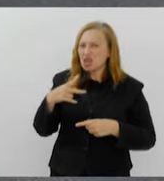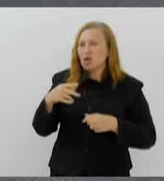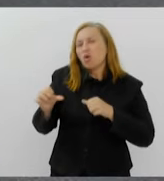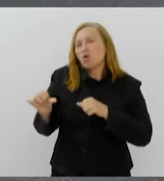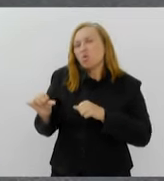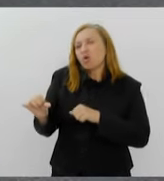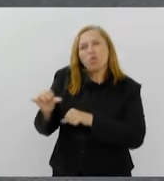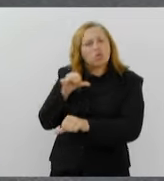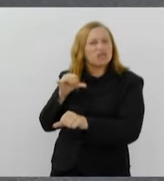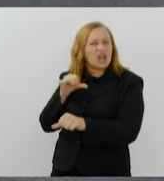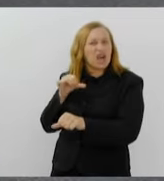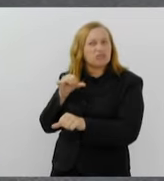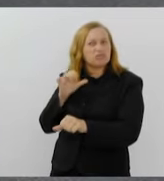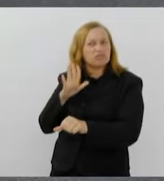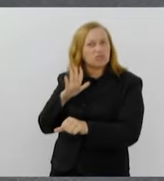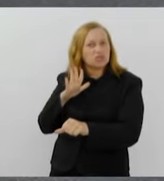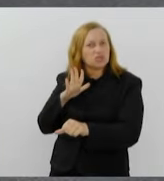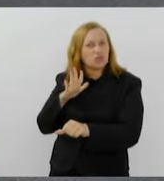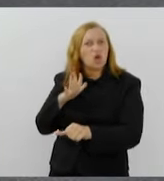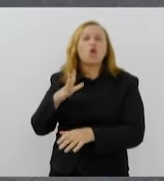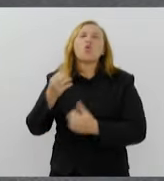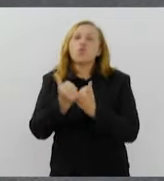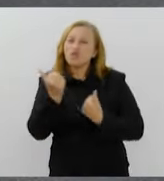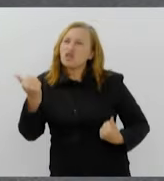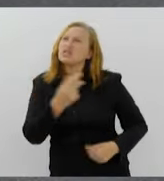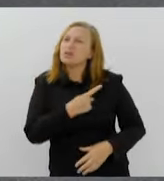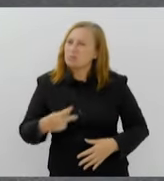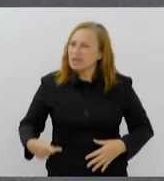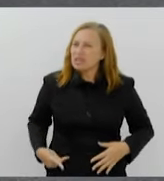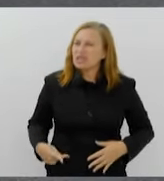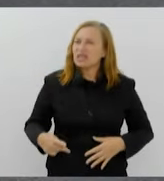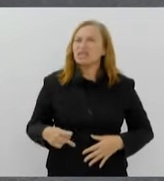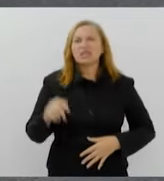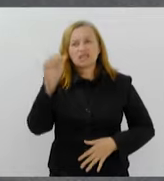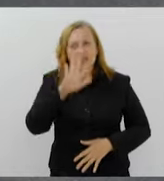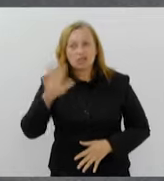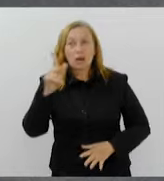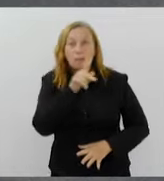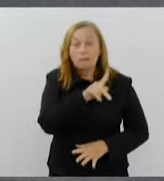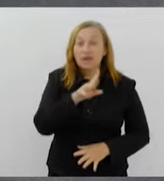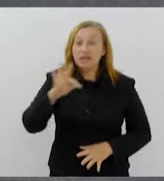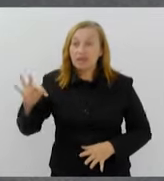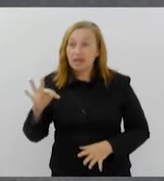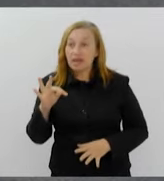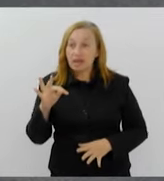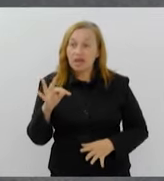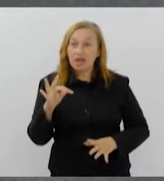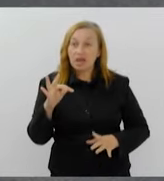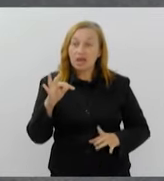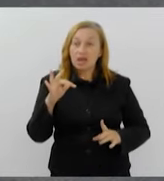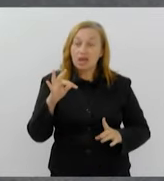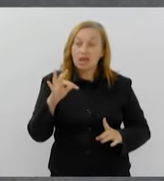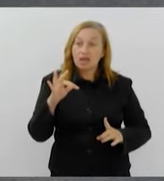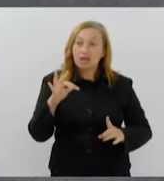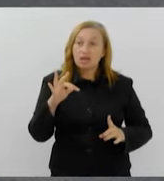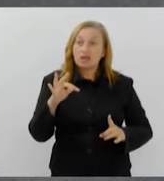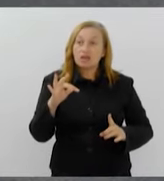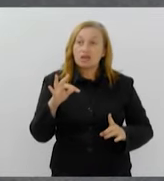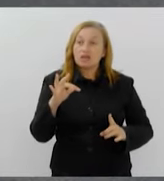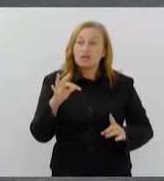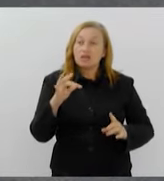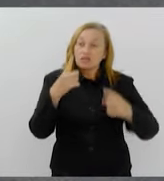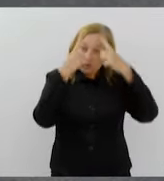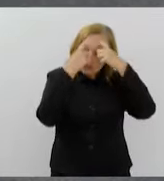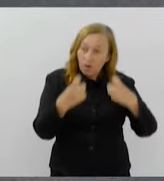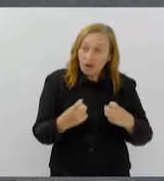por eles não existe violência política o o vice-presidente Nacional do PT agrediu no plenário da Câmara dos Deputados outro